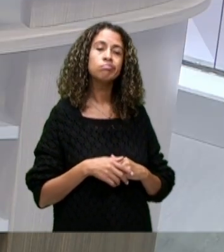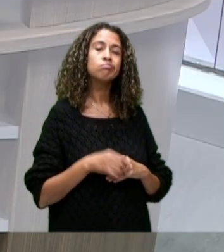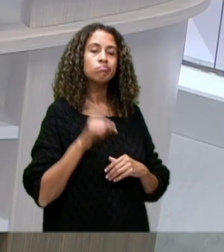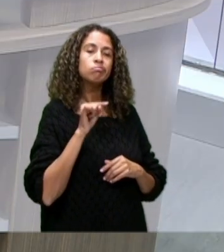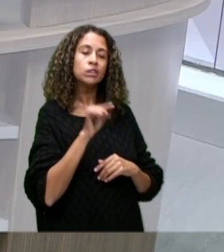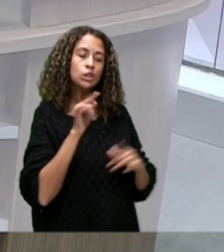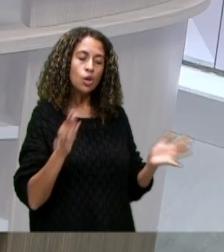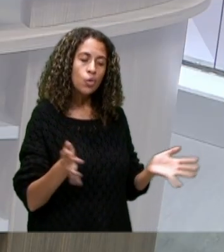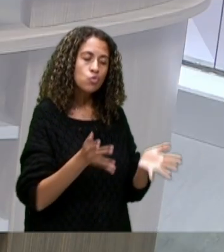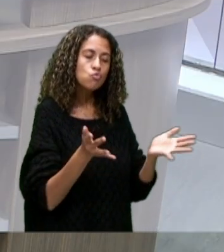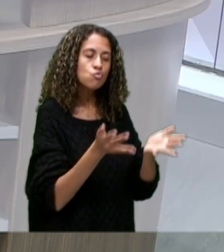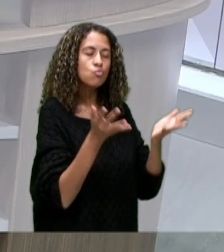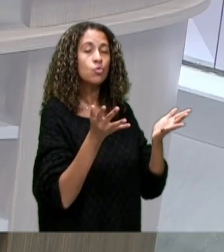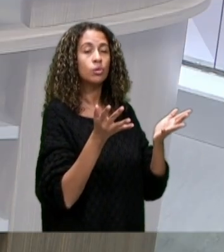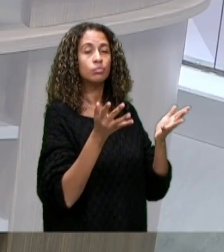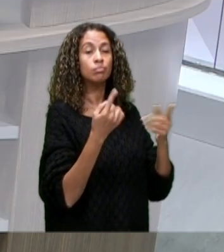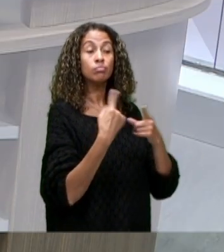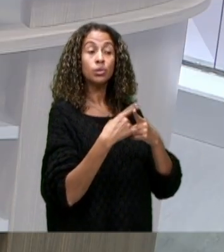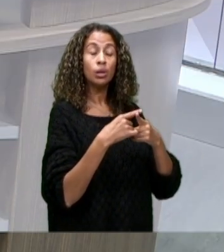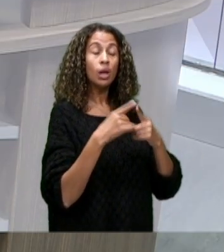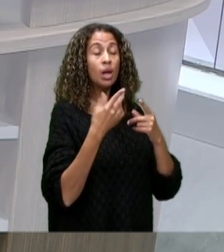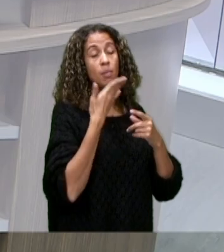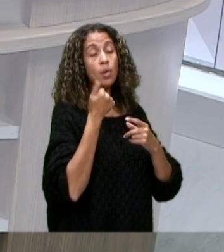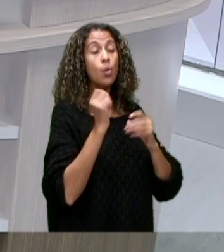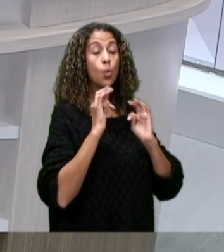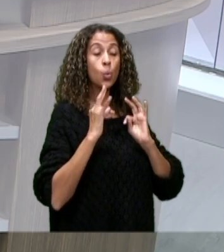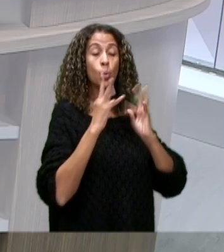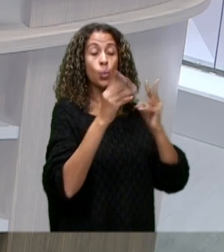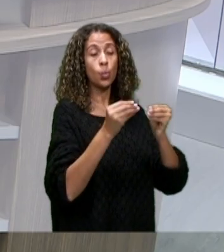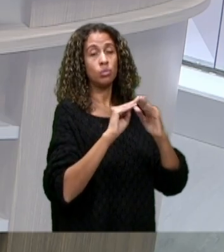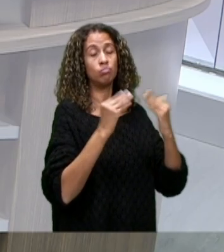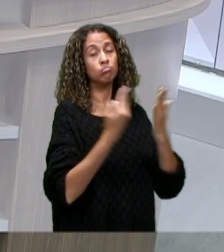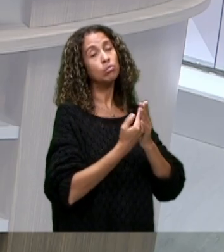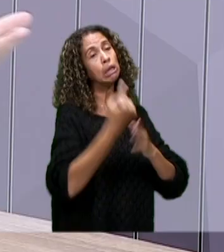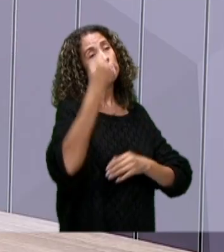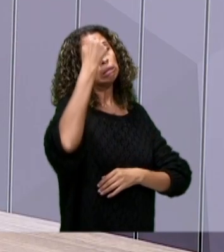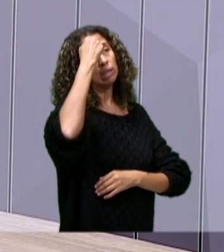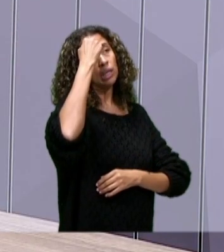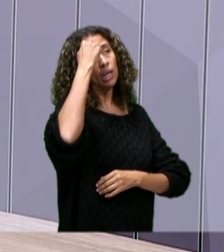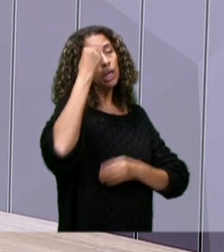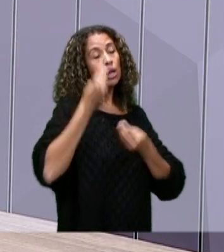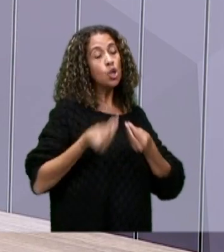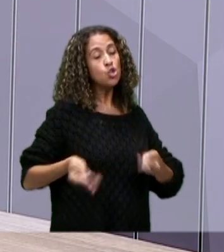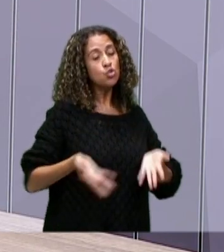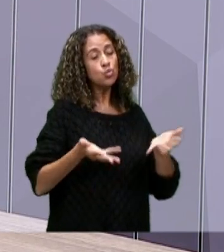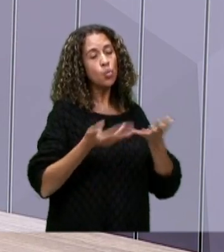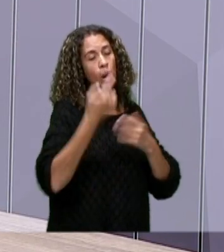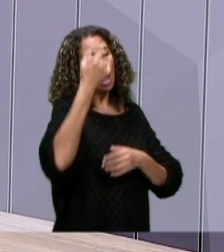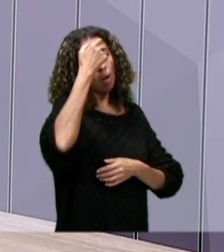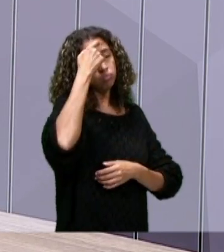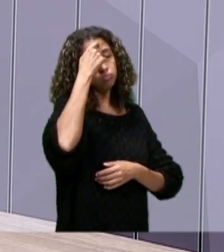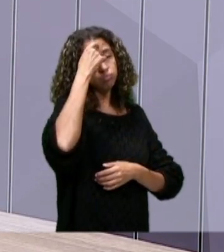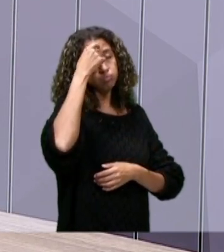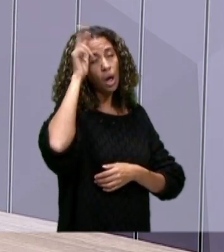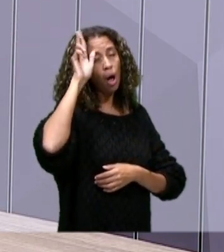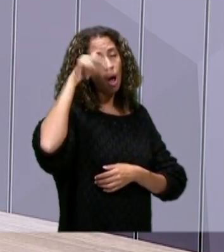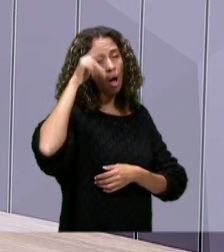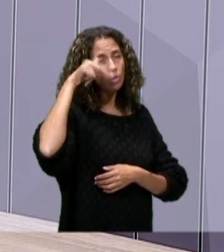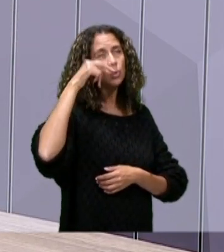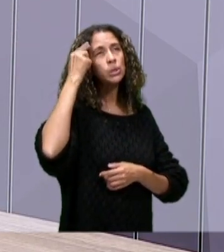quem... A escola toda deveria privilegiar o pensamento racional, lógico, né? racional.